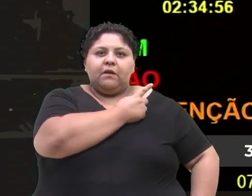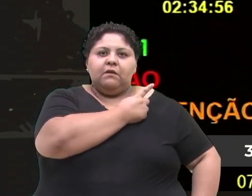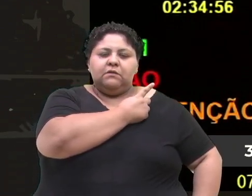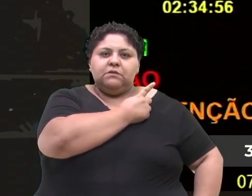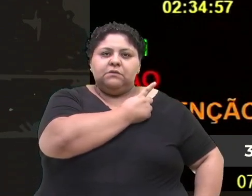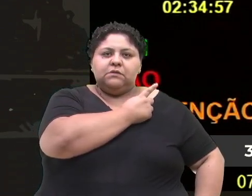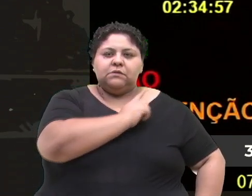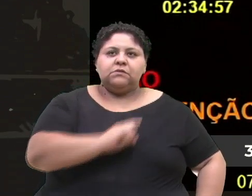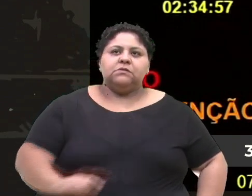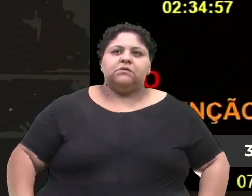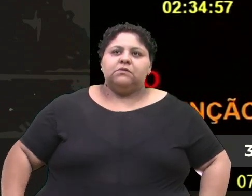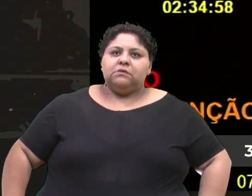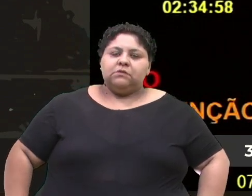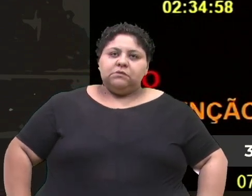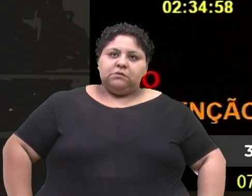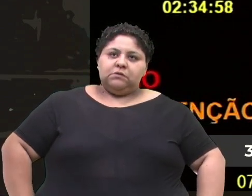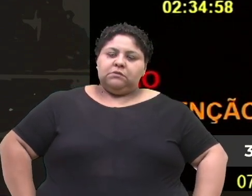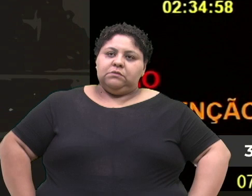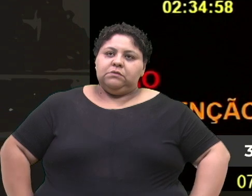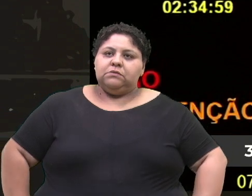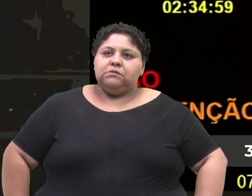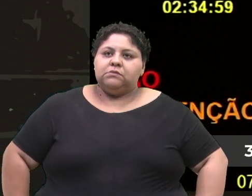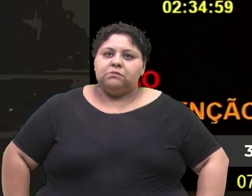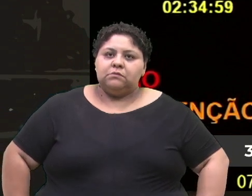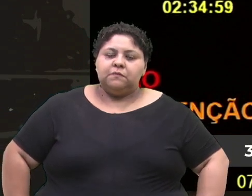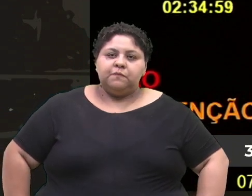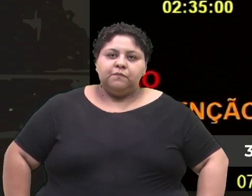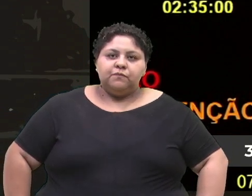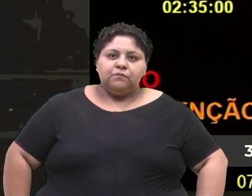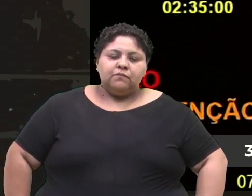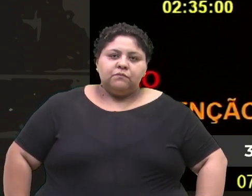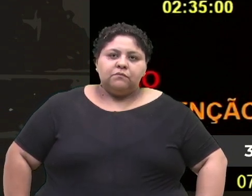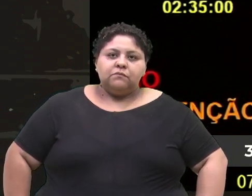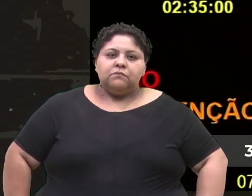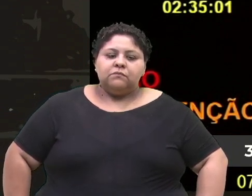Marisol Santos? Vota sim.